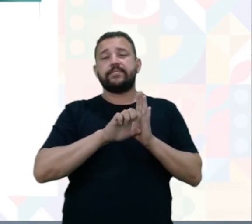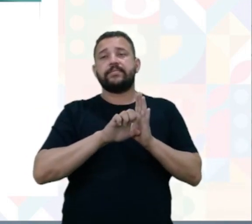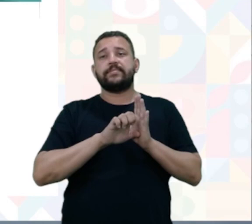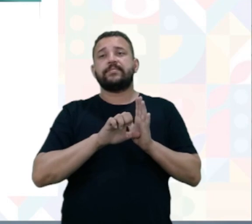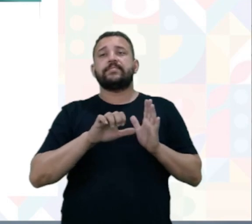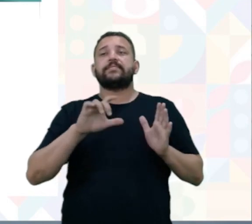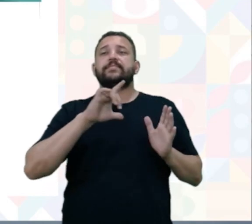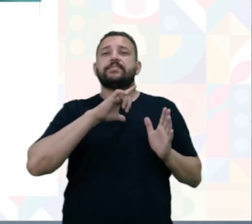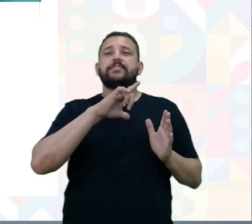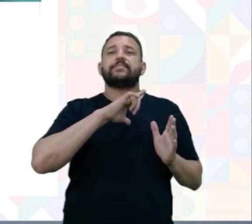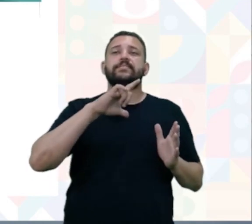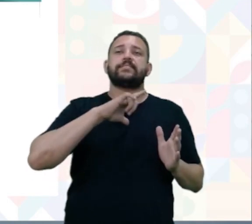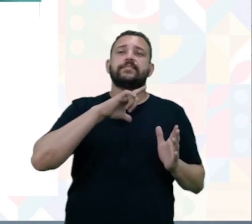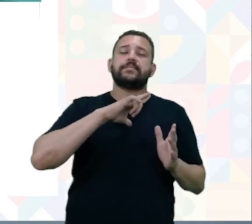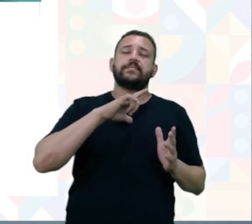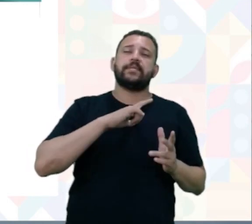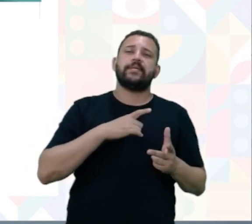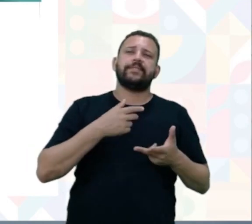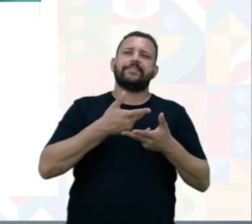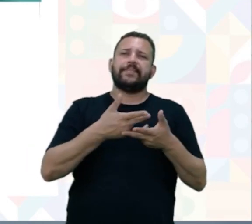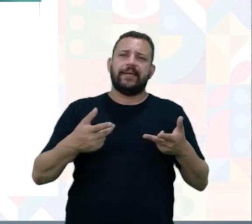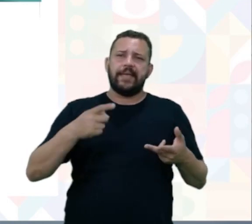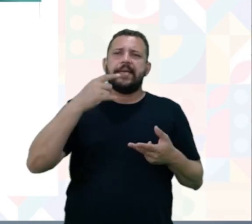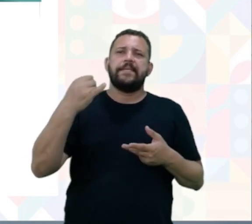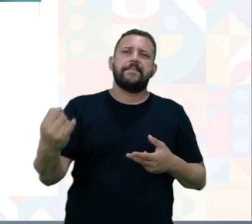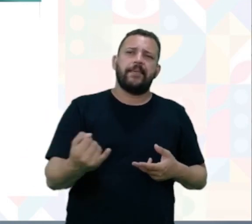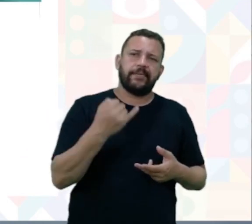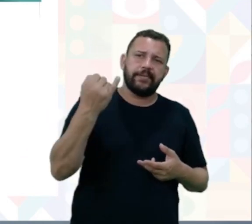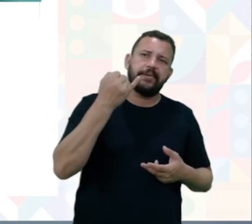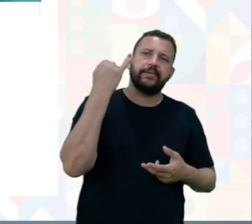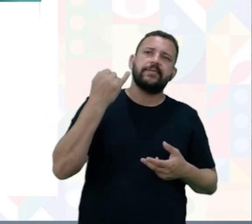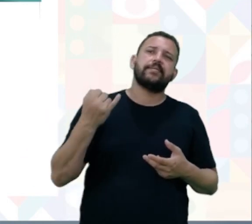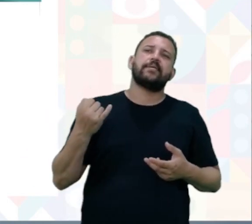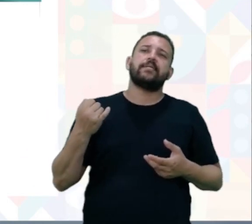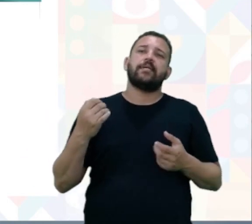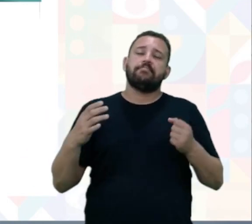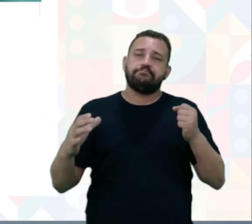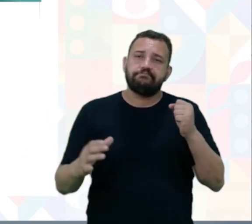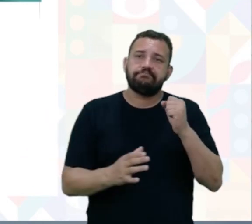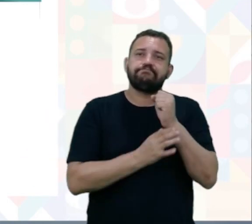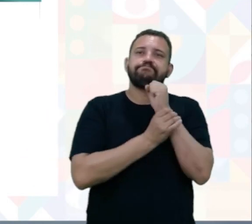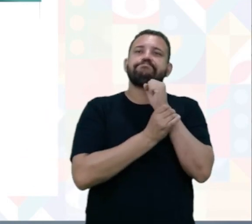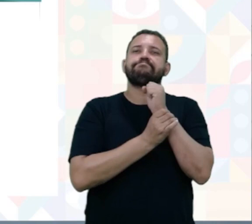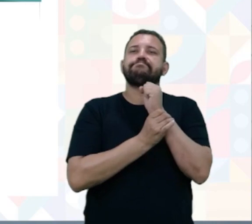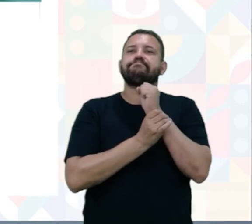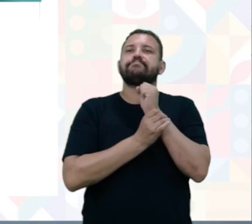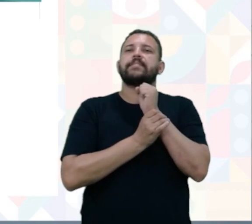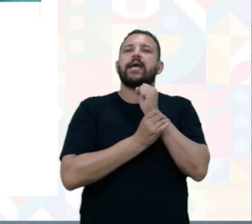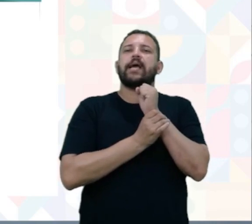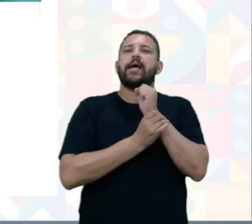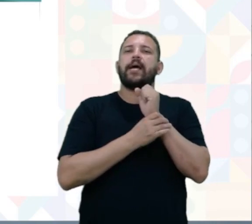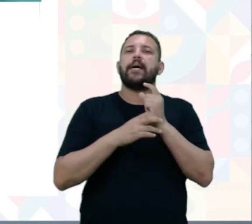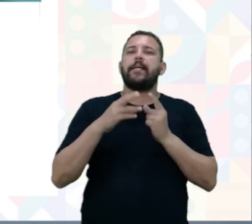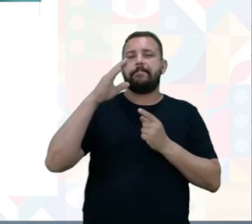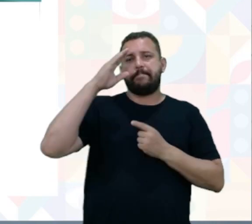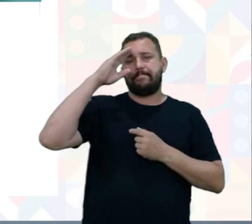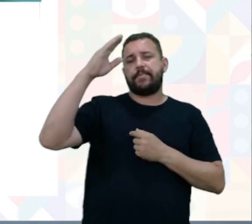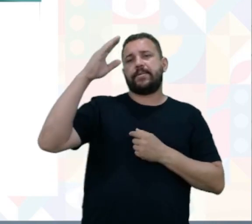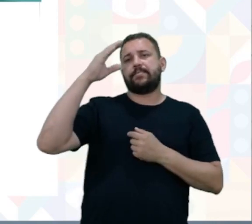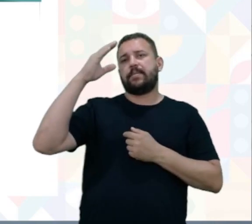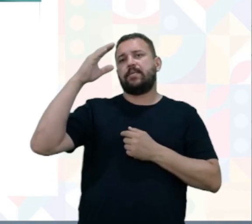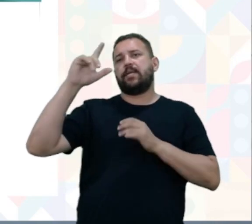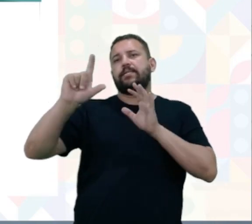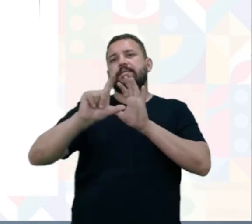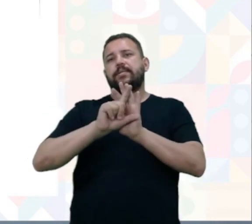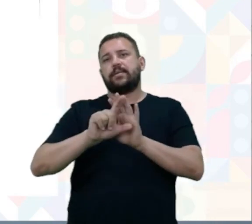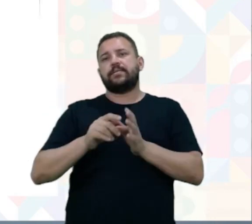como tem itens bastante importantes para garantir os princípios, né, da licitação.